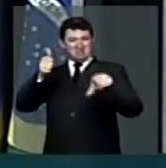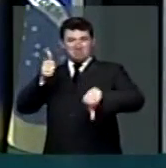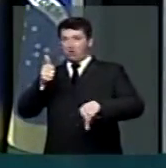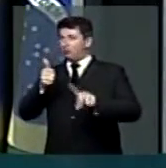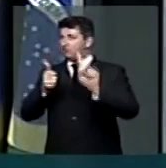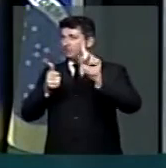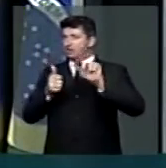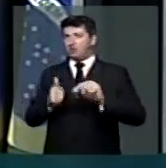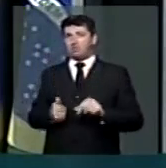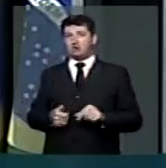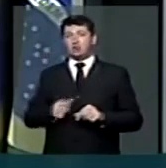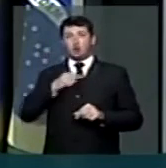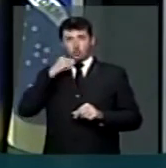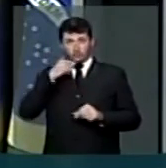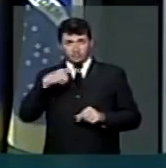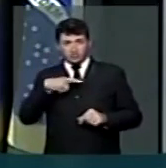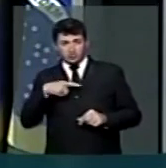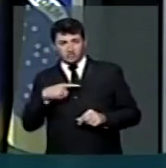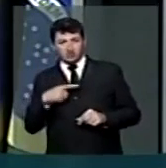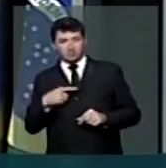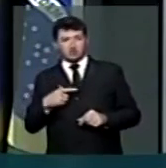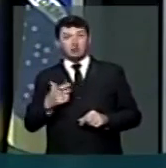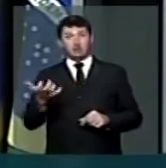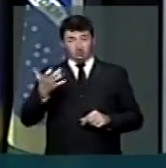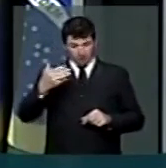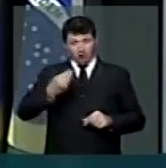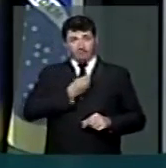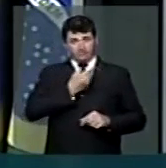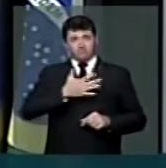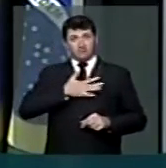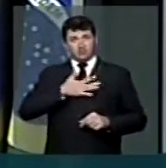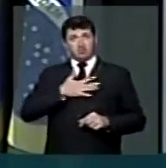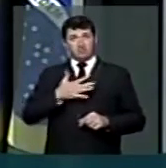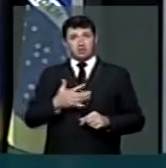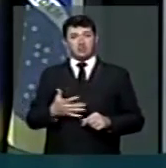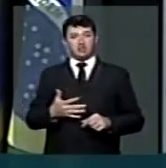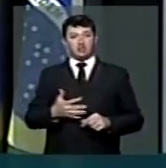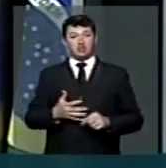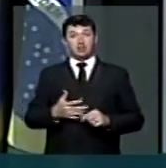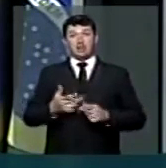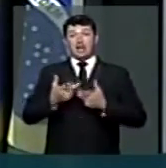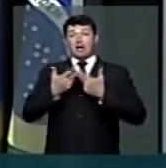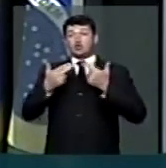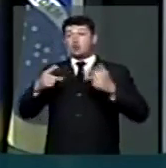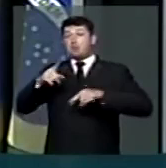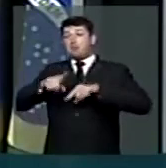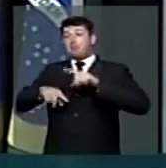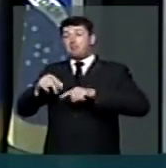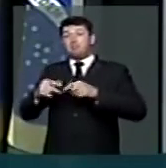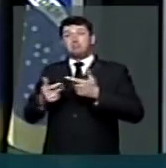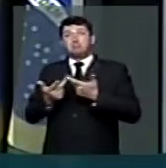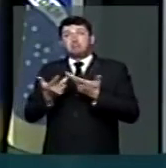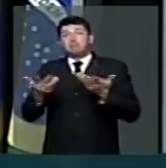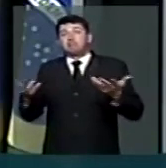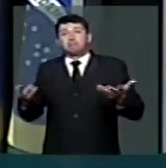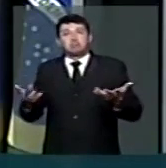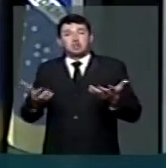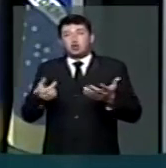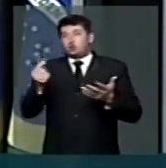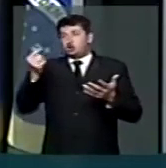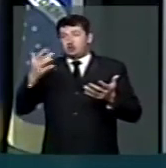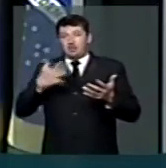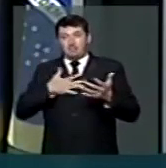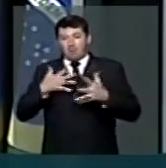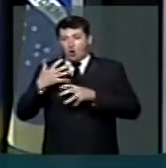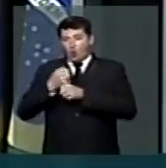para que não paire dúvida, eu quero que a minha vida de natureza material, ou seja, as